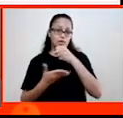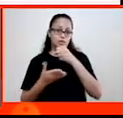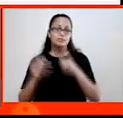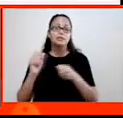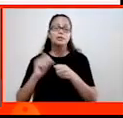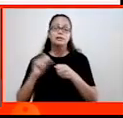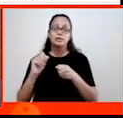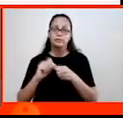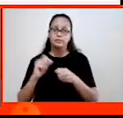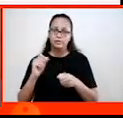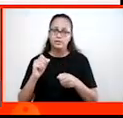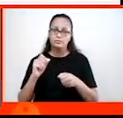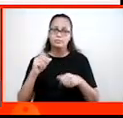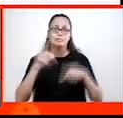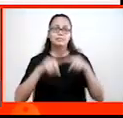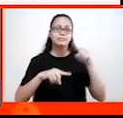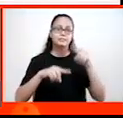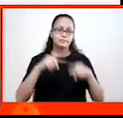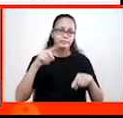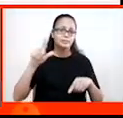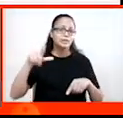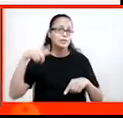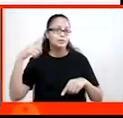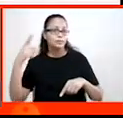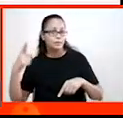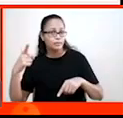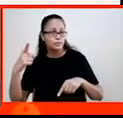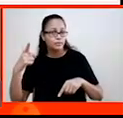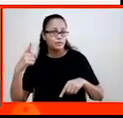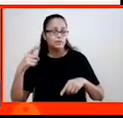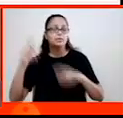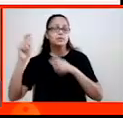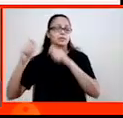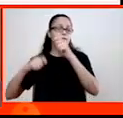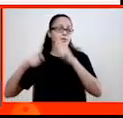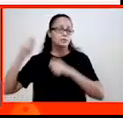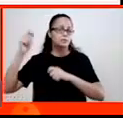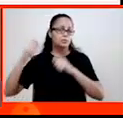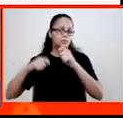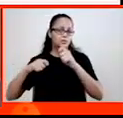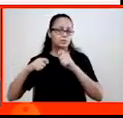fabrica bens e equipamentos para outras indústrias. Certo?